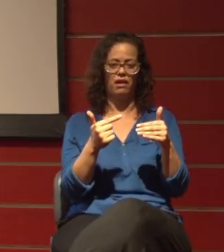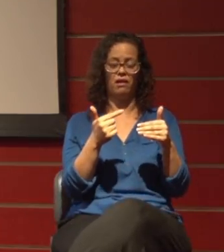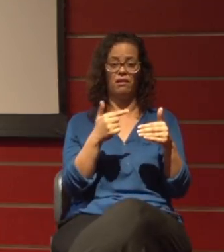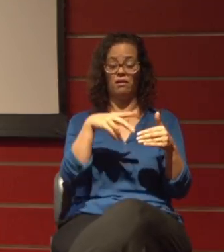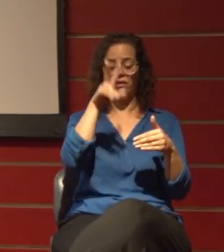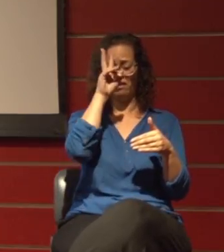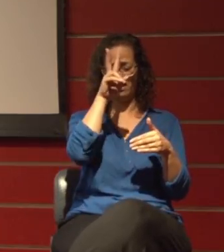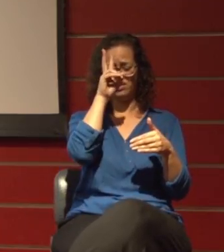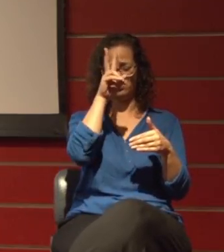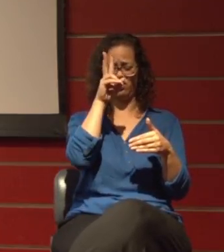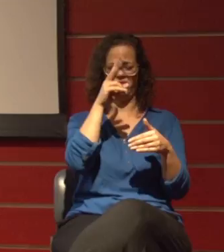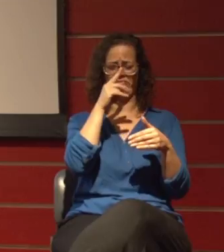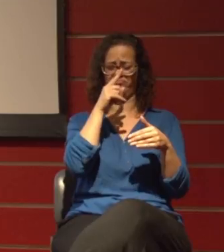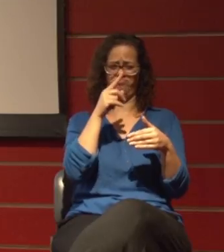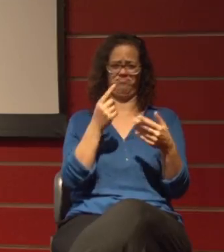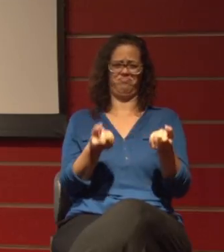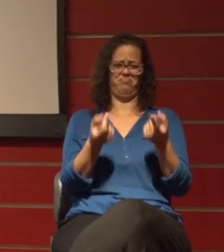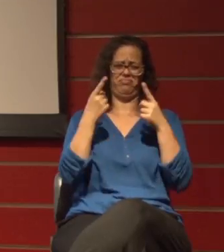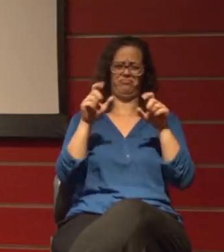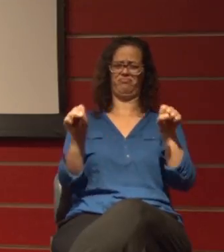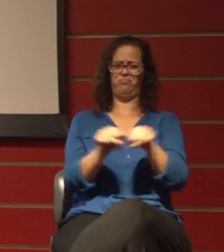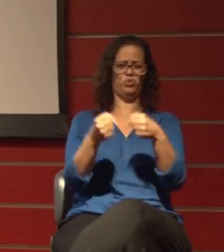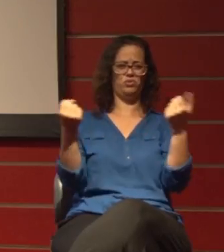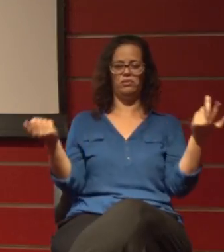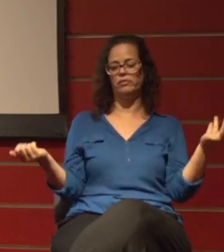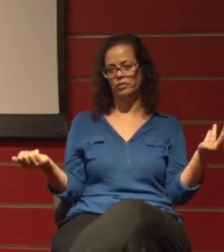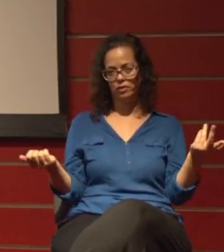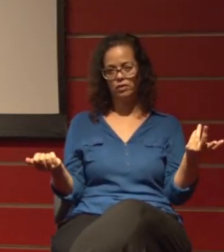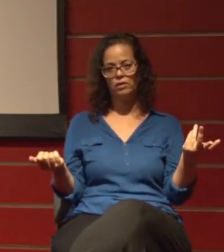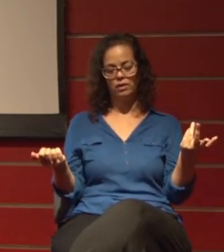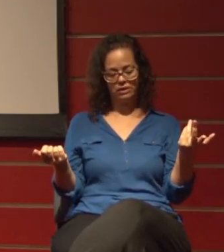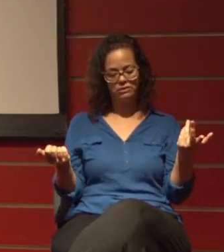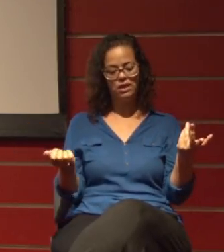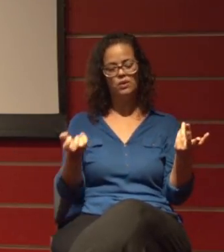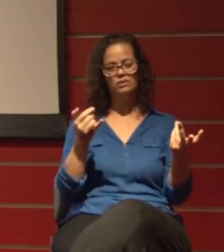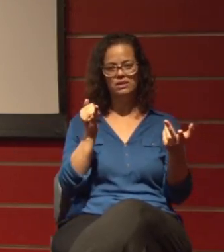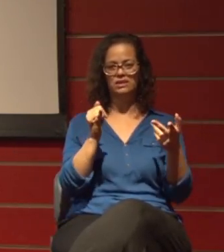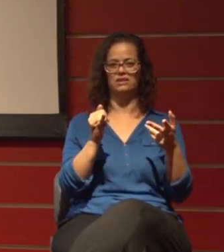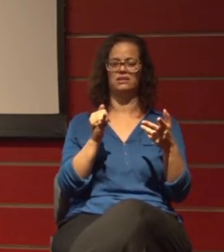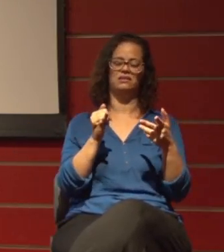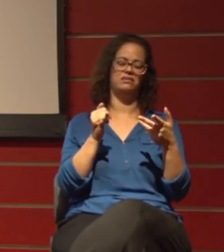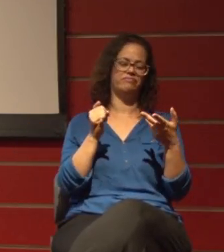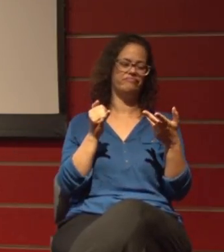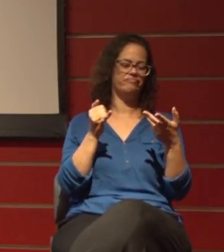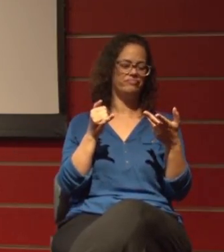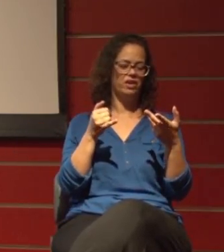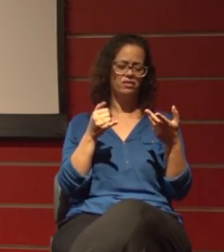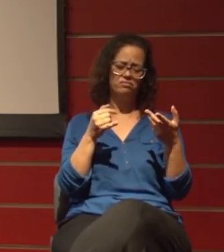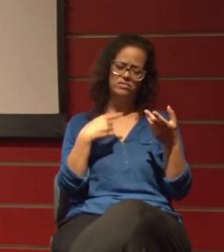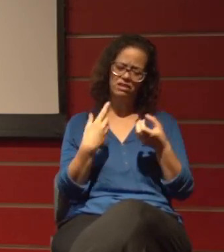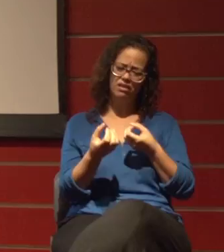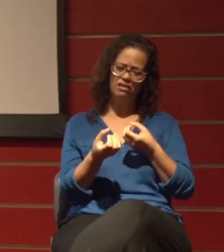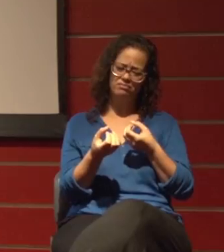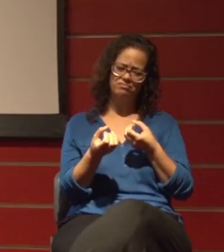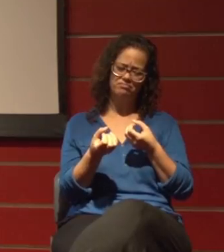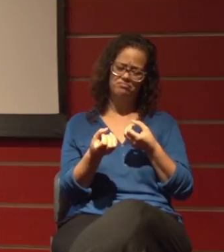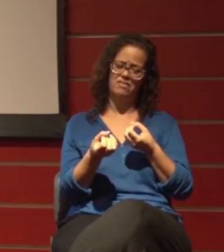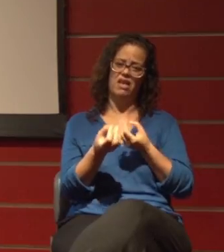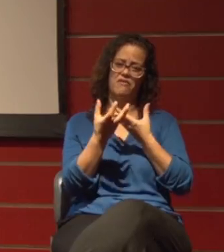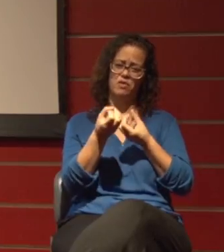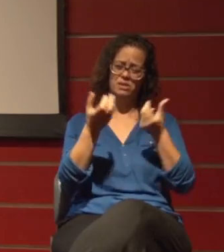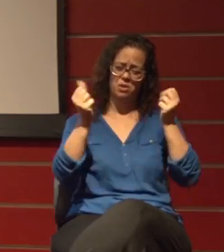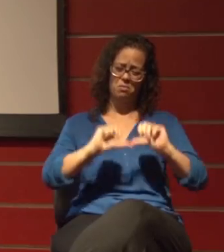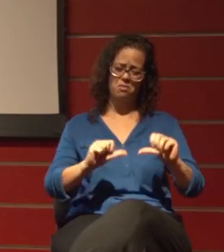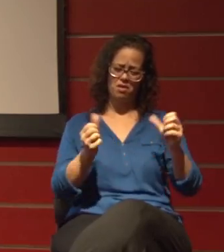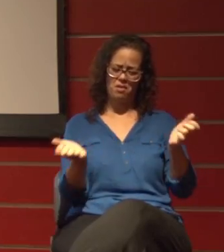torna inverossímil né E então vai forçando vai vai vai jogando essas essas desgraças né